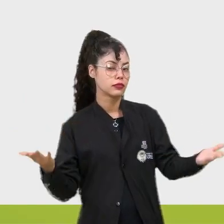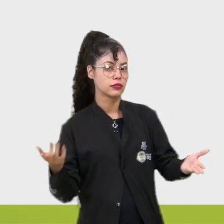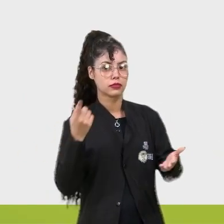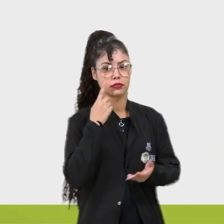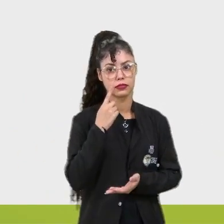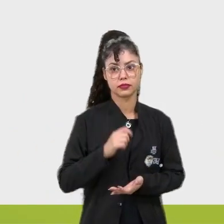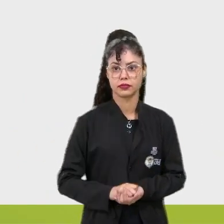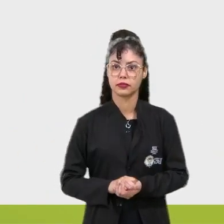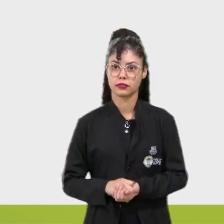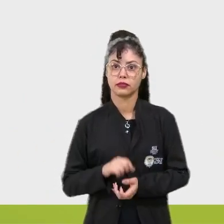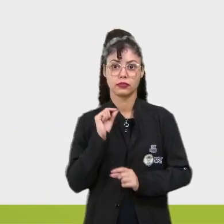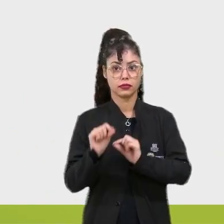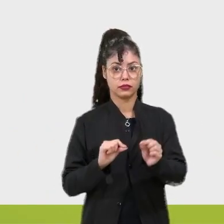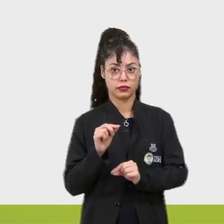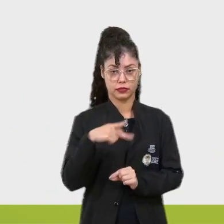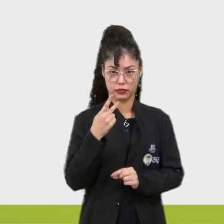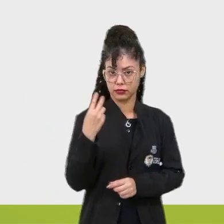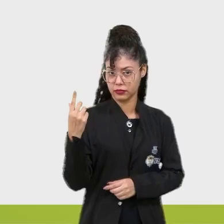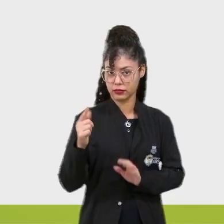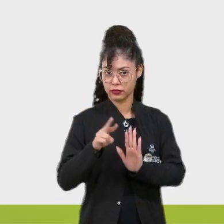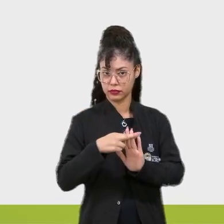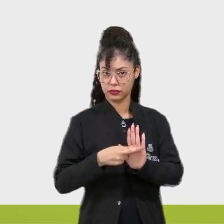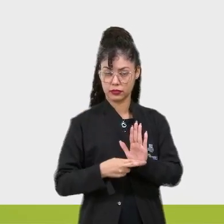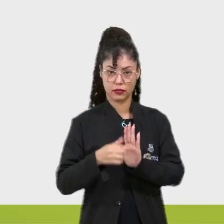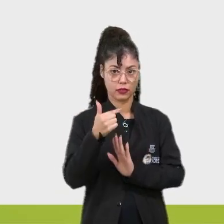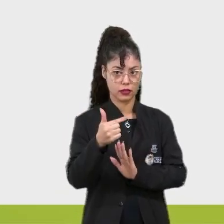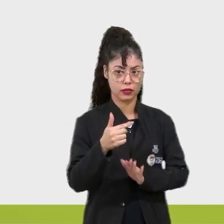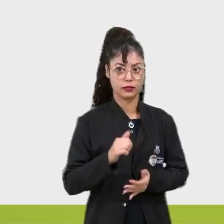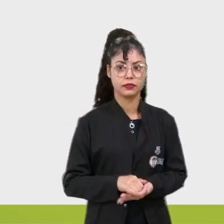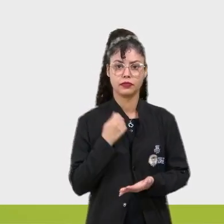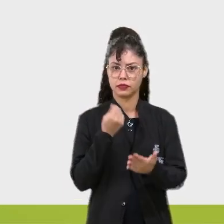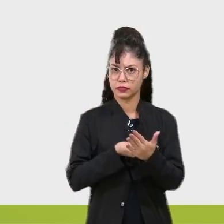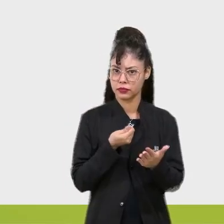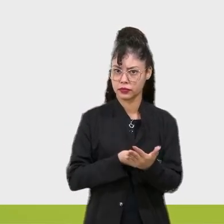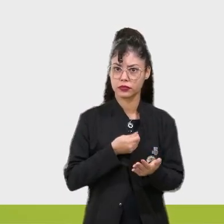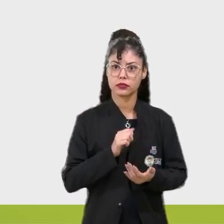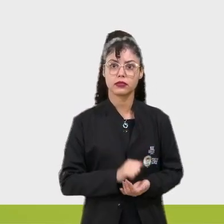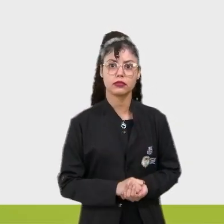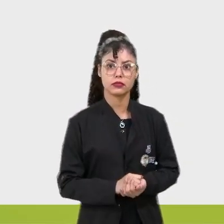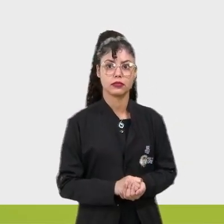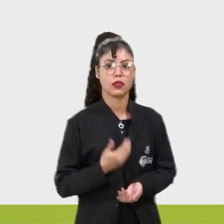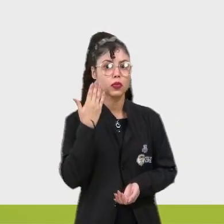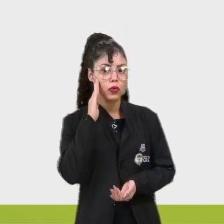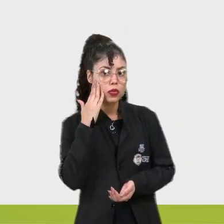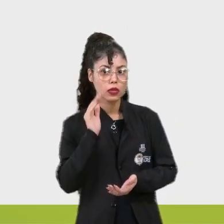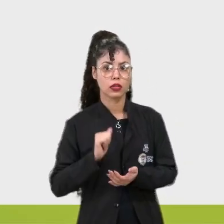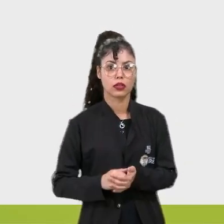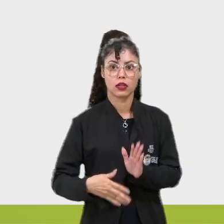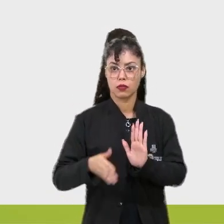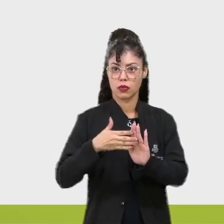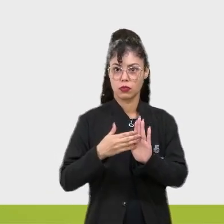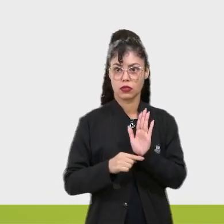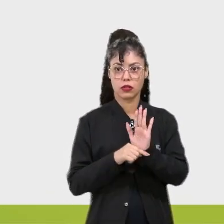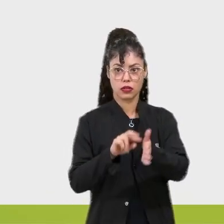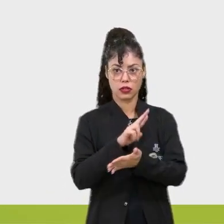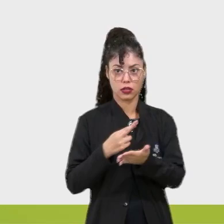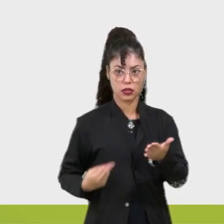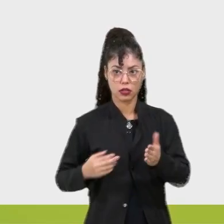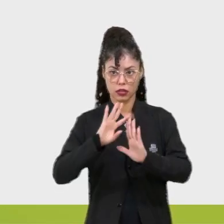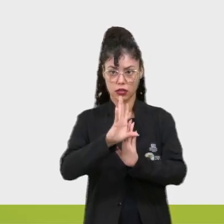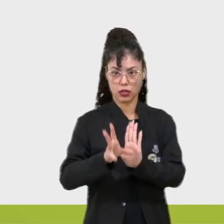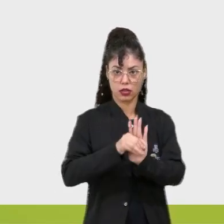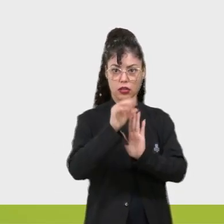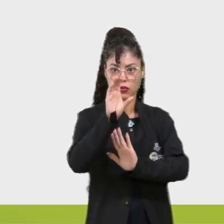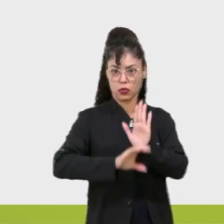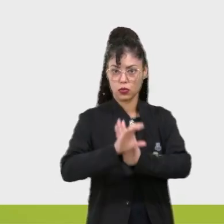lá, o que diz a competência de número 2? O que ela exige do candidato? Compreensão da proposta de redação e aplicação